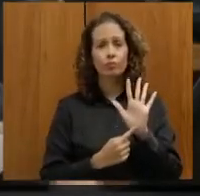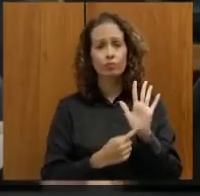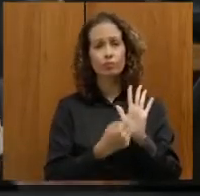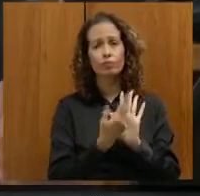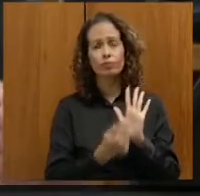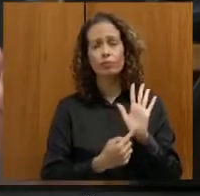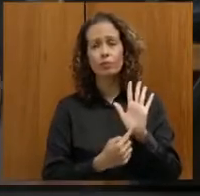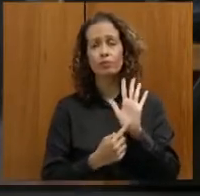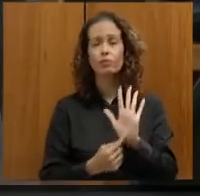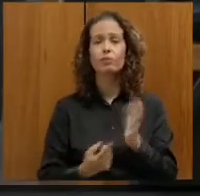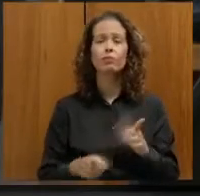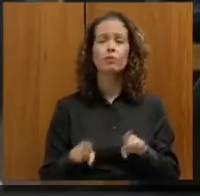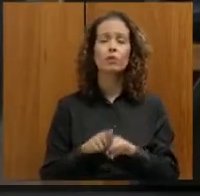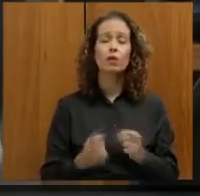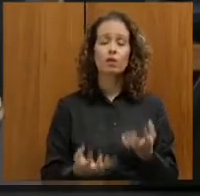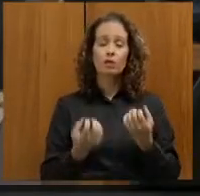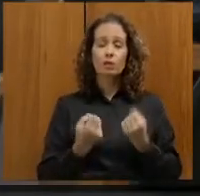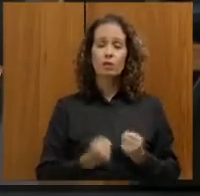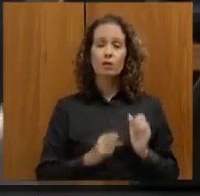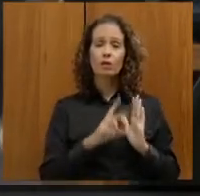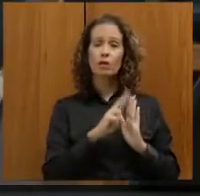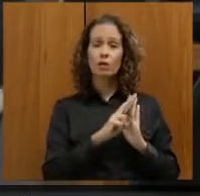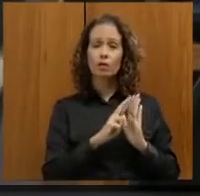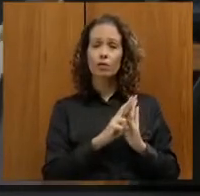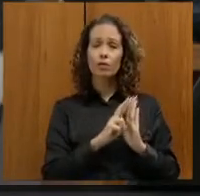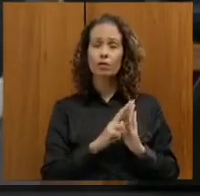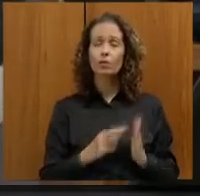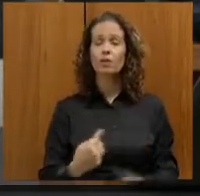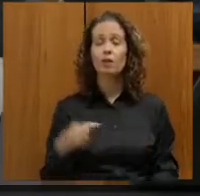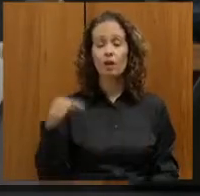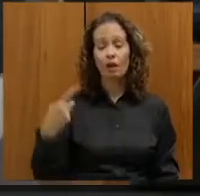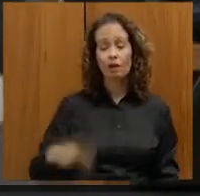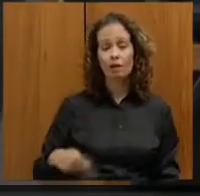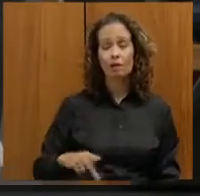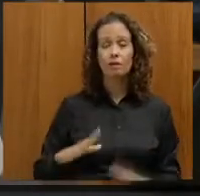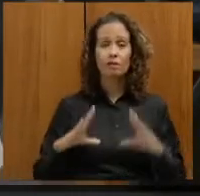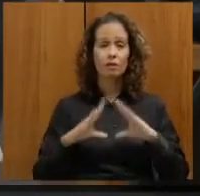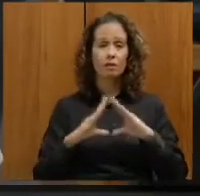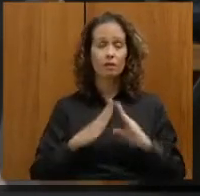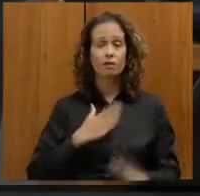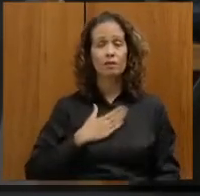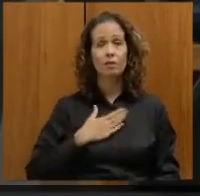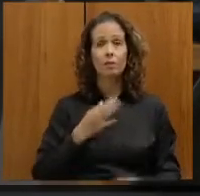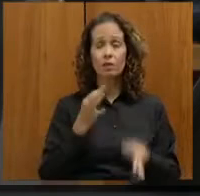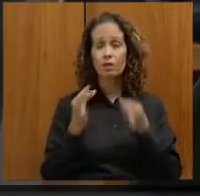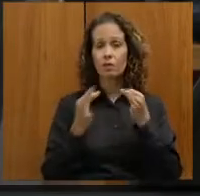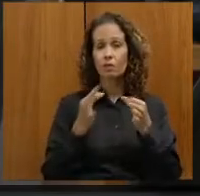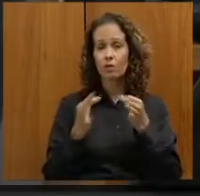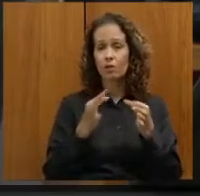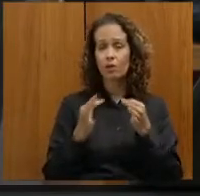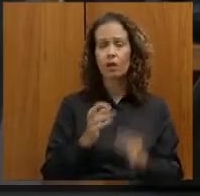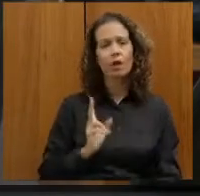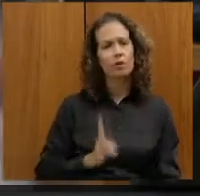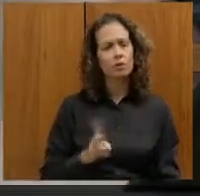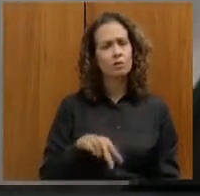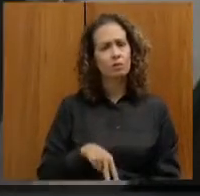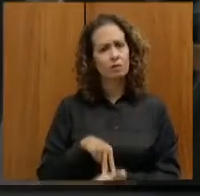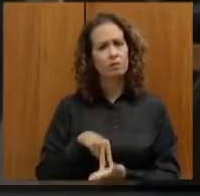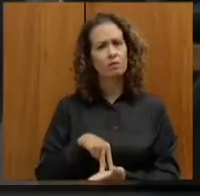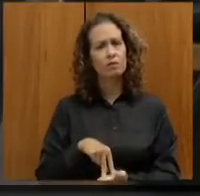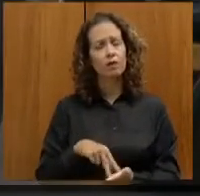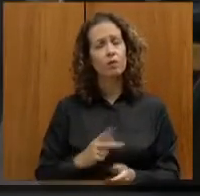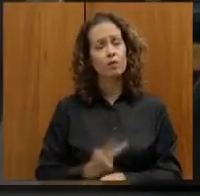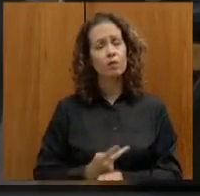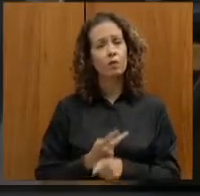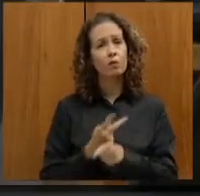adesão ao regime então compete essa casa na minha opinião a resistir para trocar me